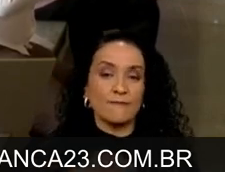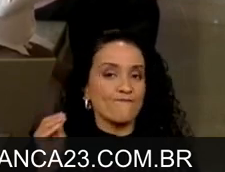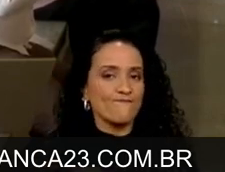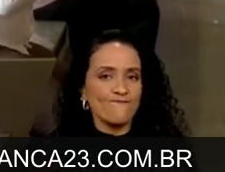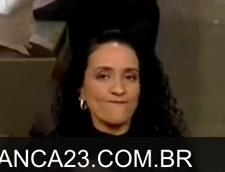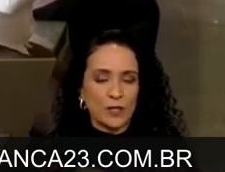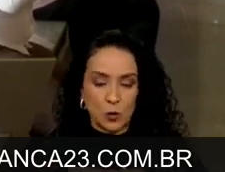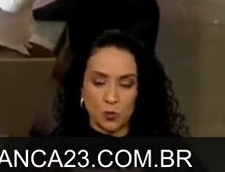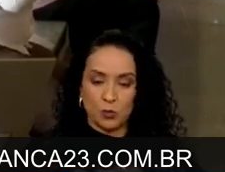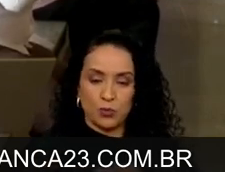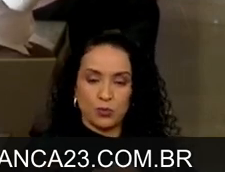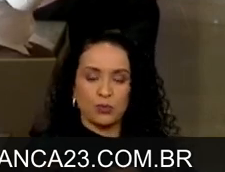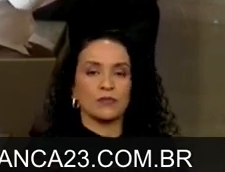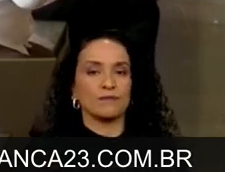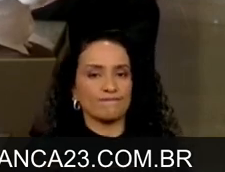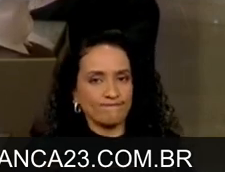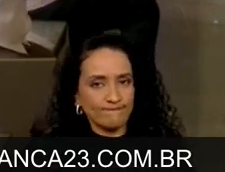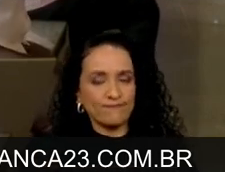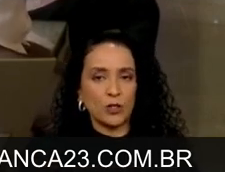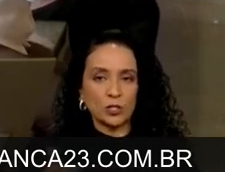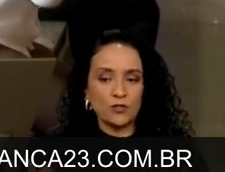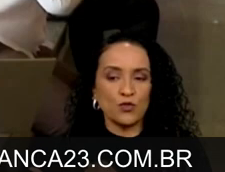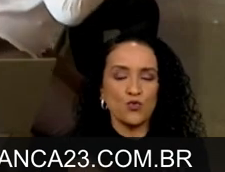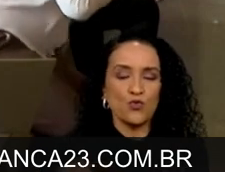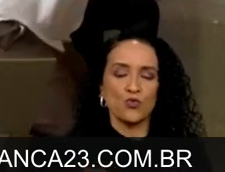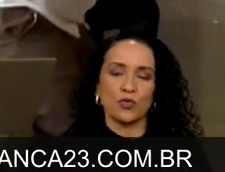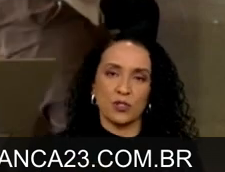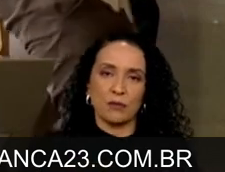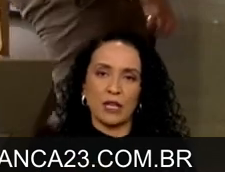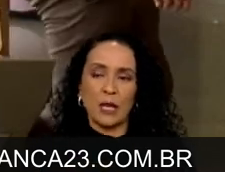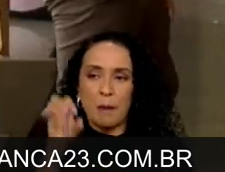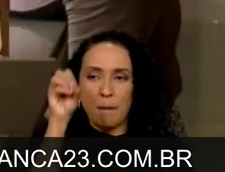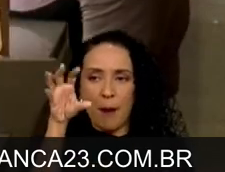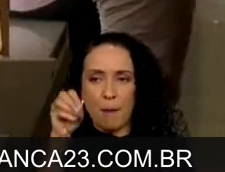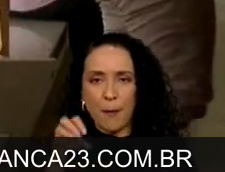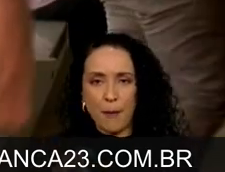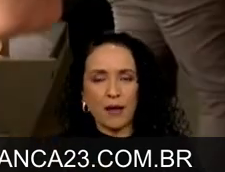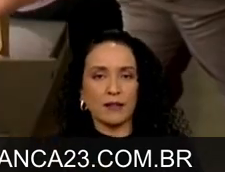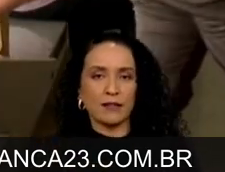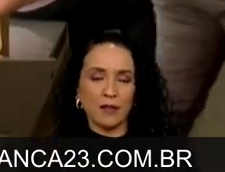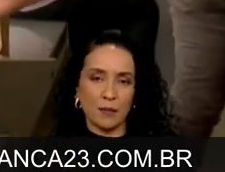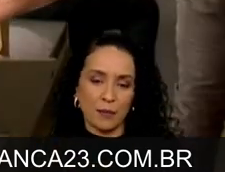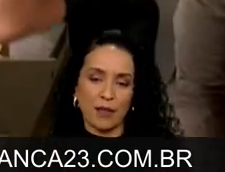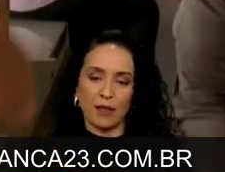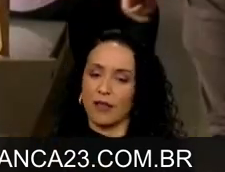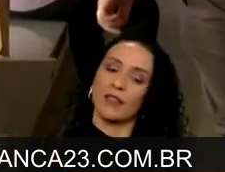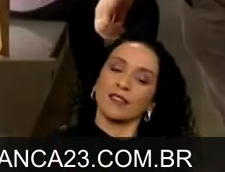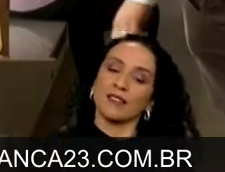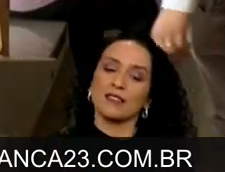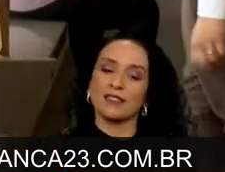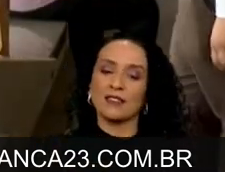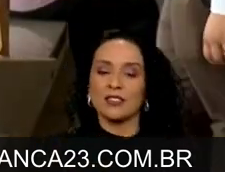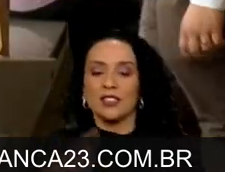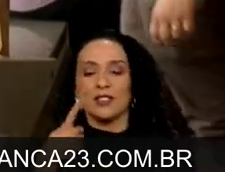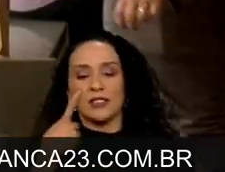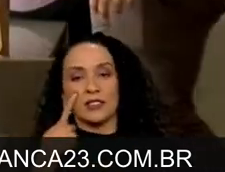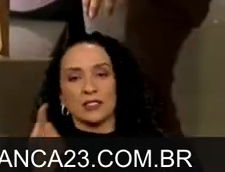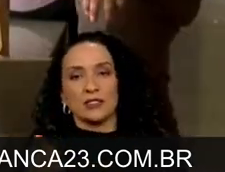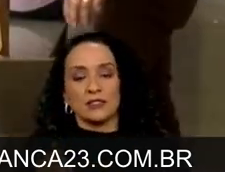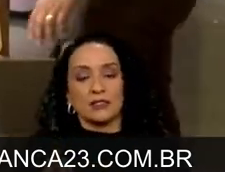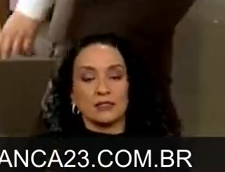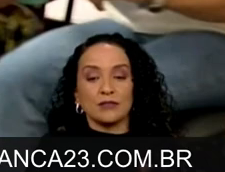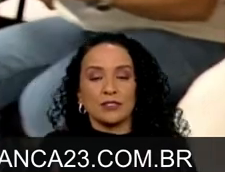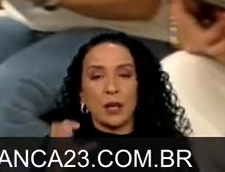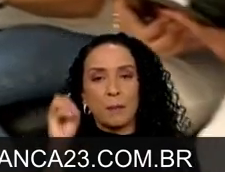de calçadas, você tem uma falta de infraestrutura, você tem falta de sinalização, de esse hominho verdinho que avisa